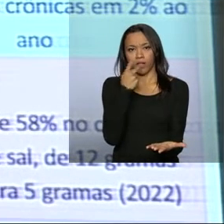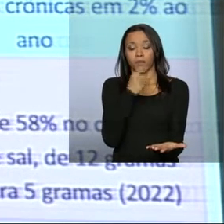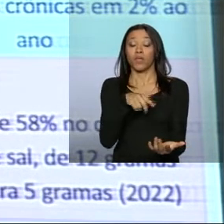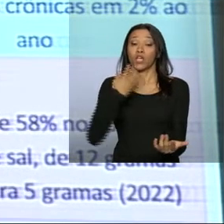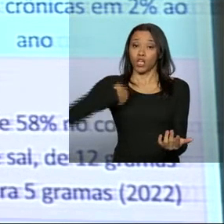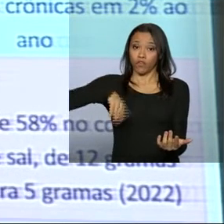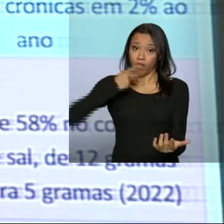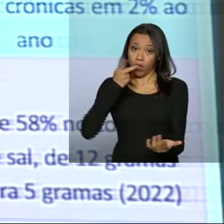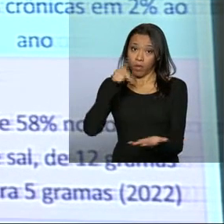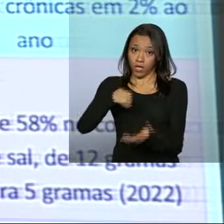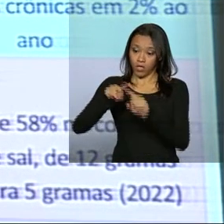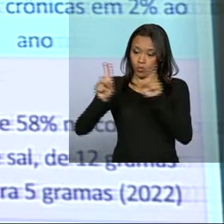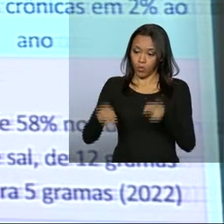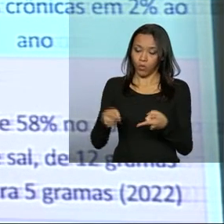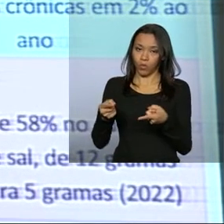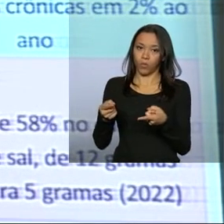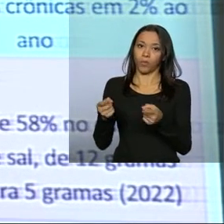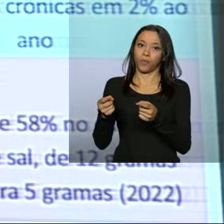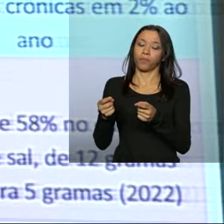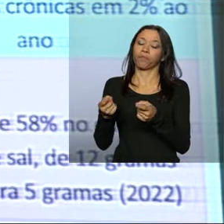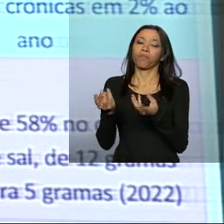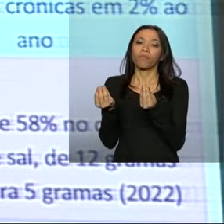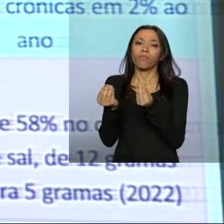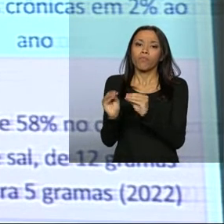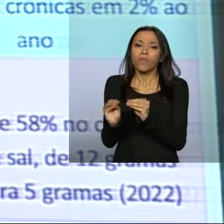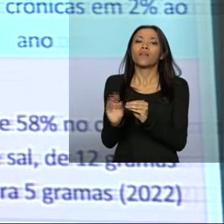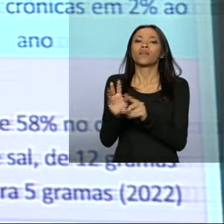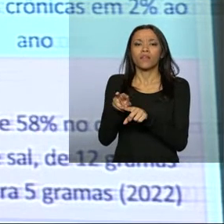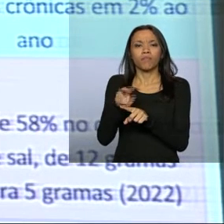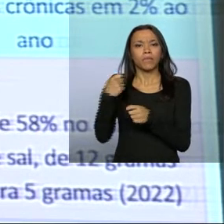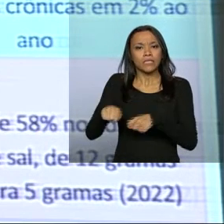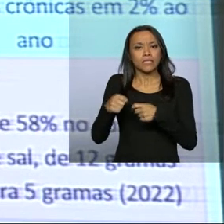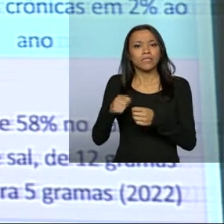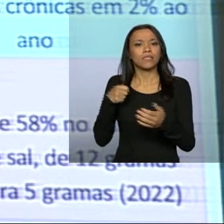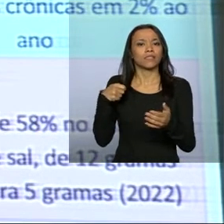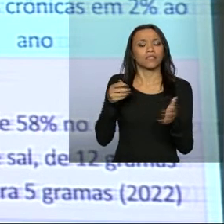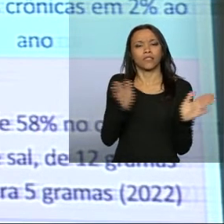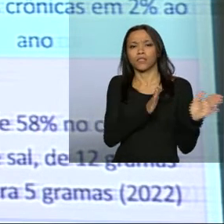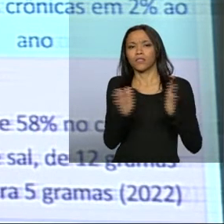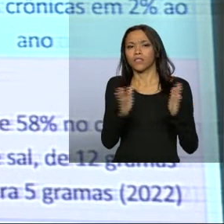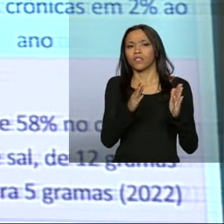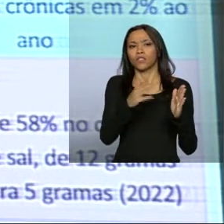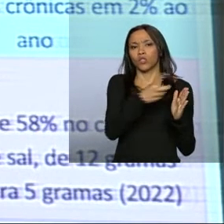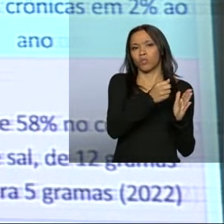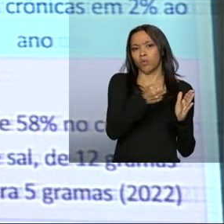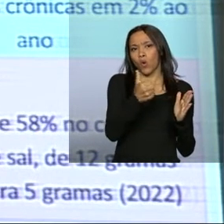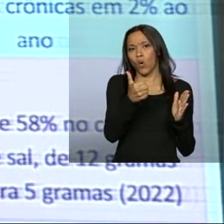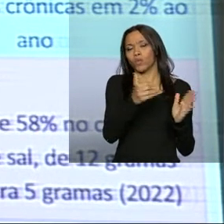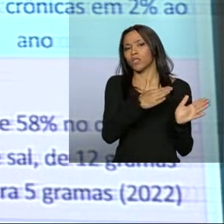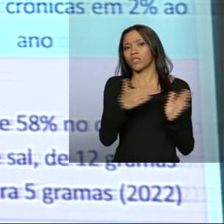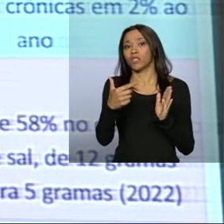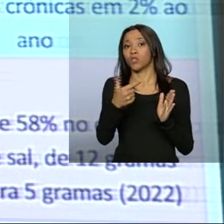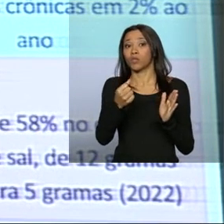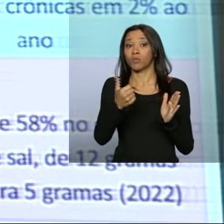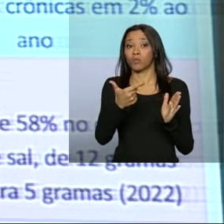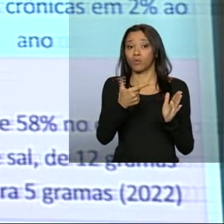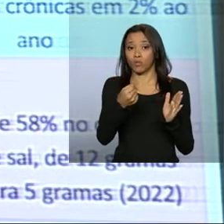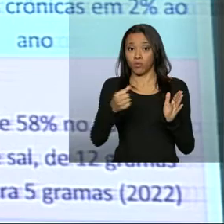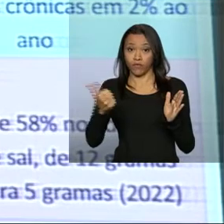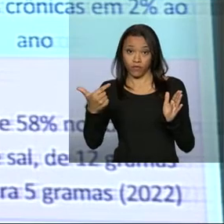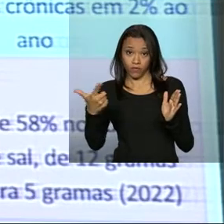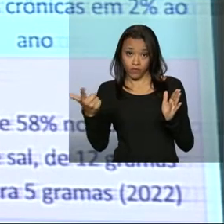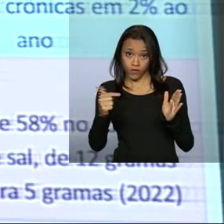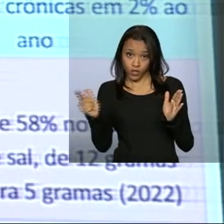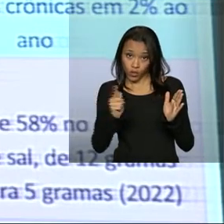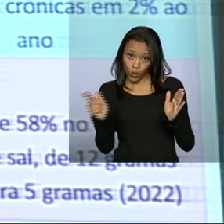nosso plano de algo que deve ser atingido entre 2011 a 2022, mas, ano a